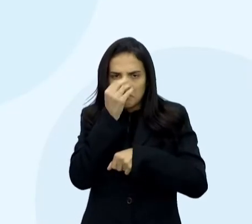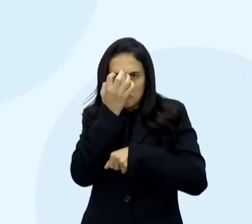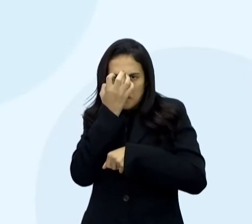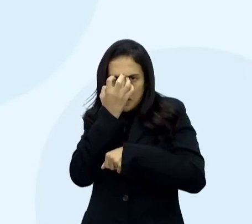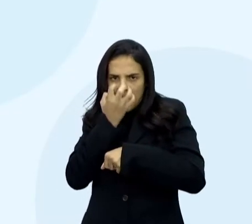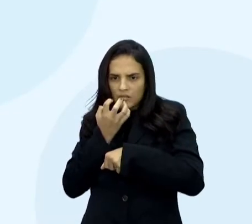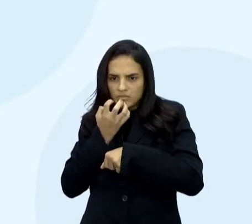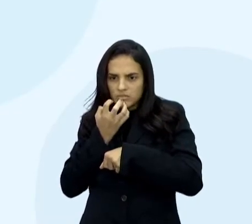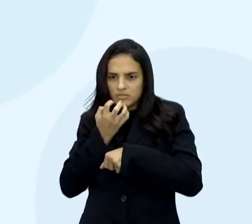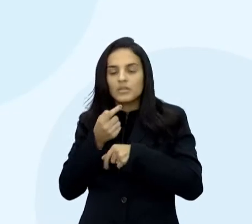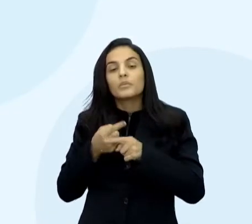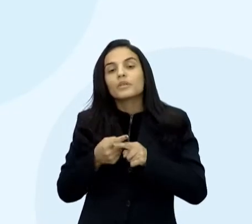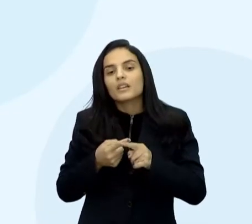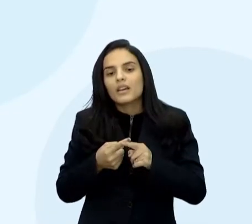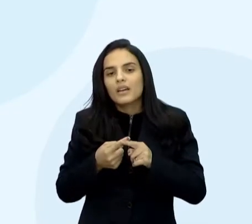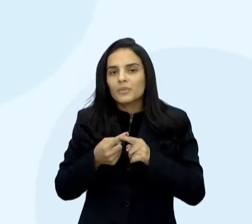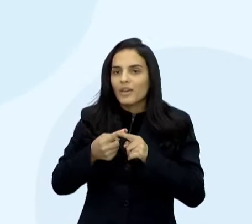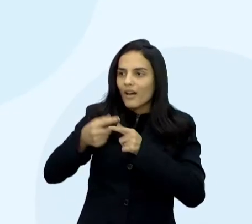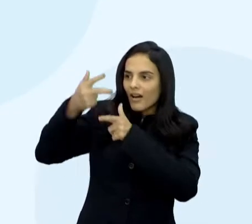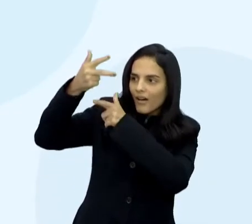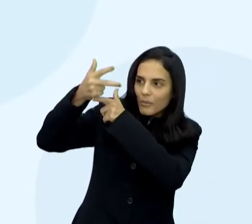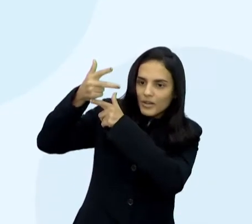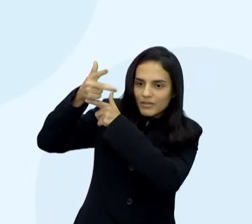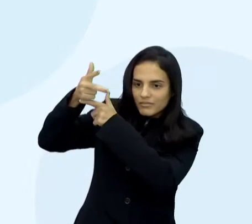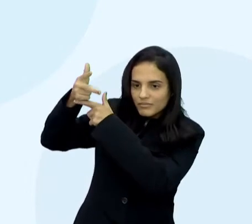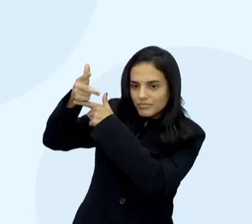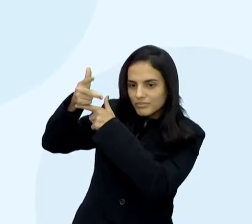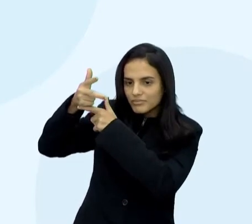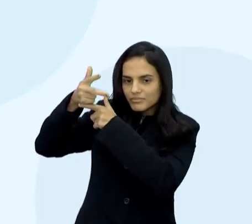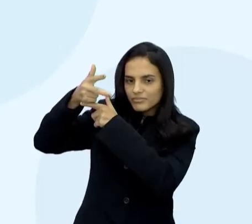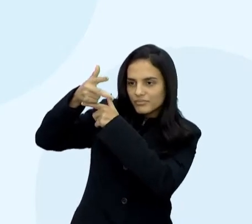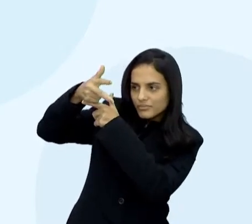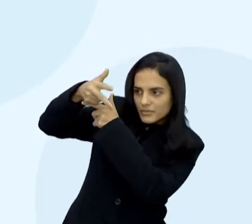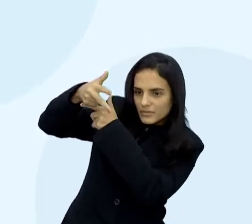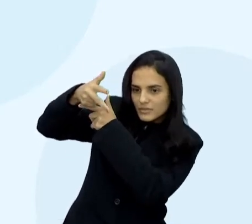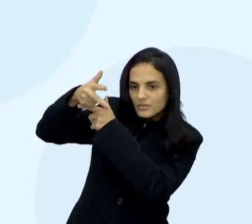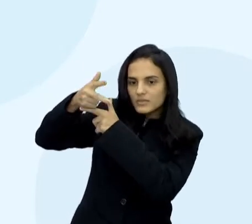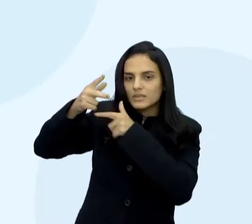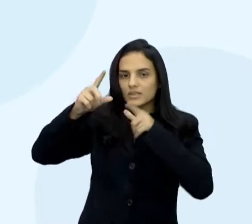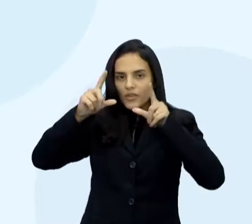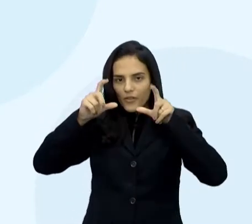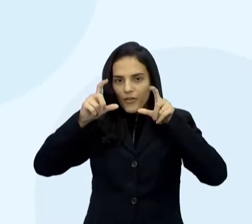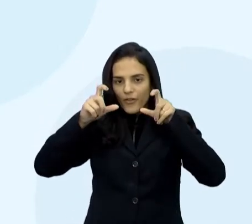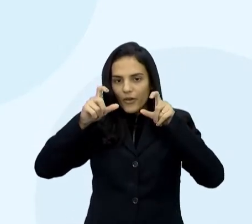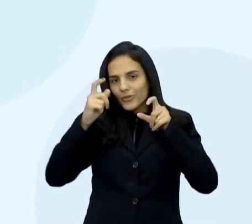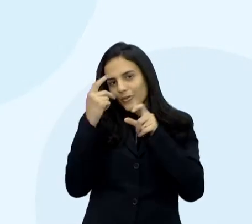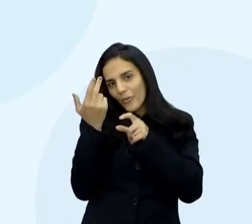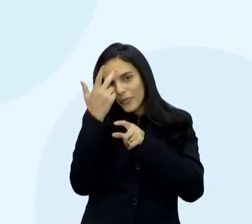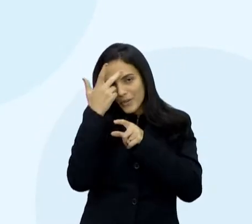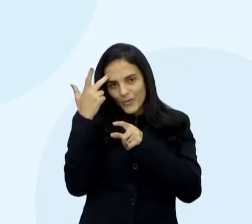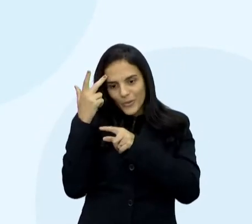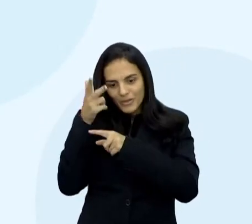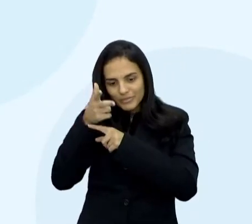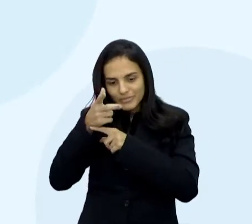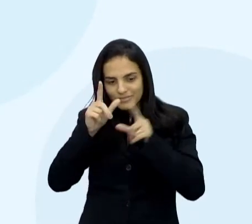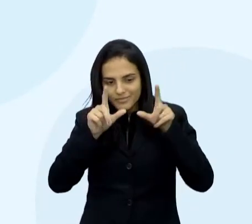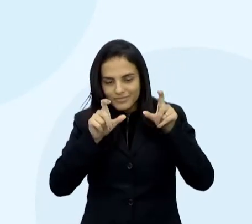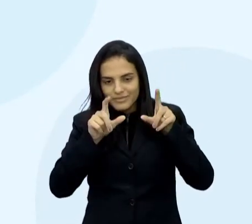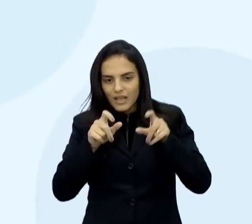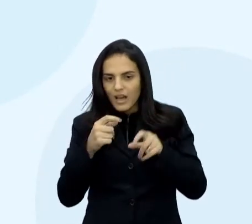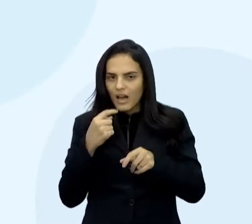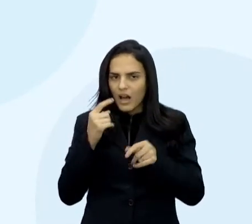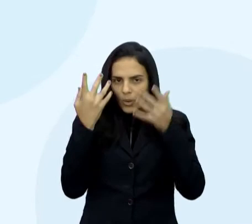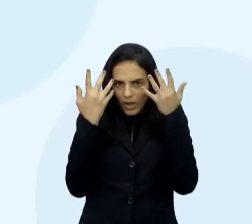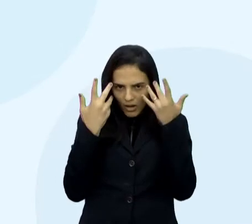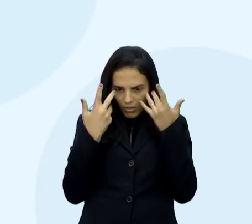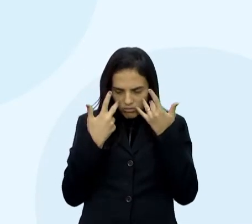né, ela está apontada ali para a cara dele, provavelmente é um drone ou alguém que está muito próximo e ele está fazendo essa